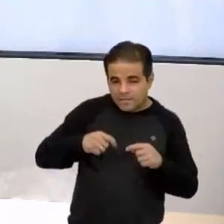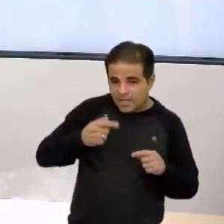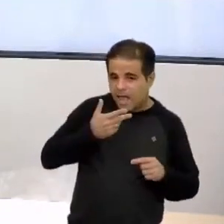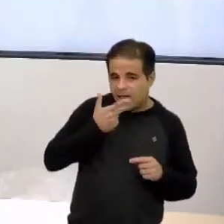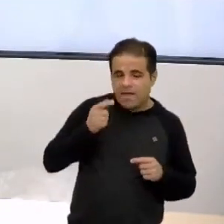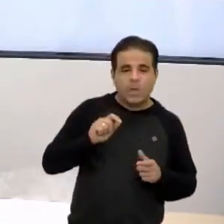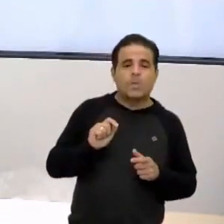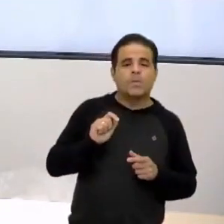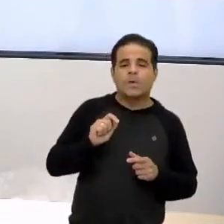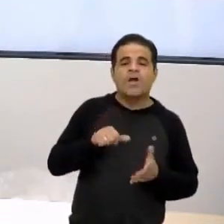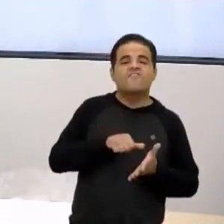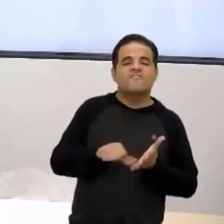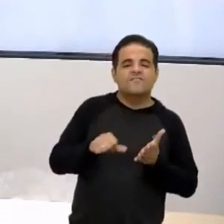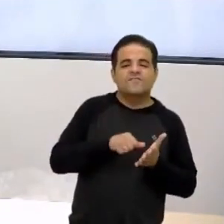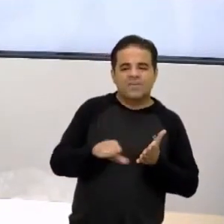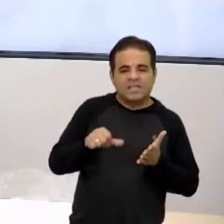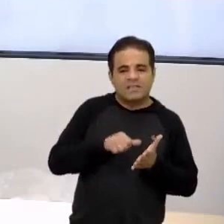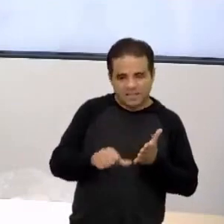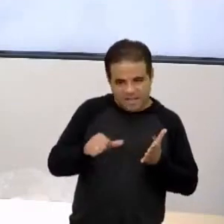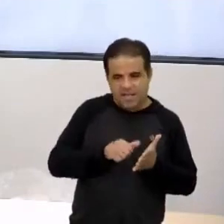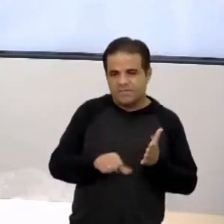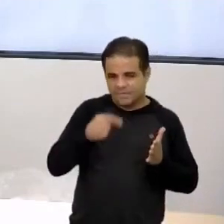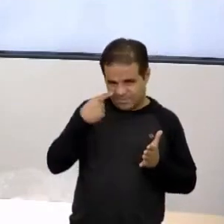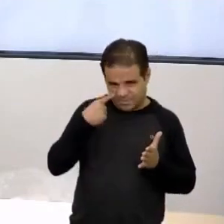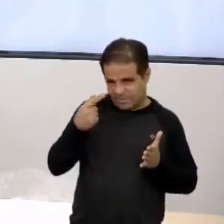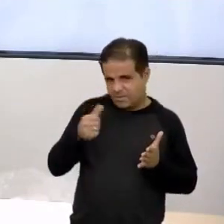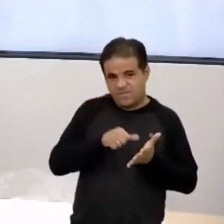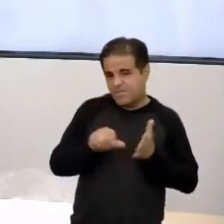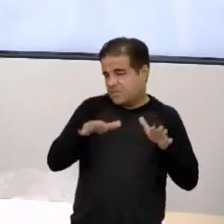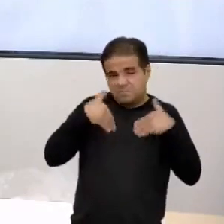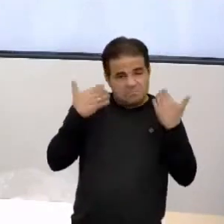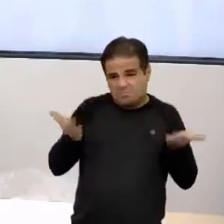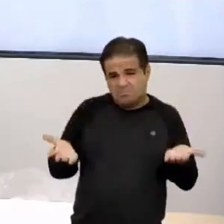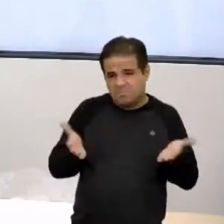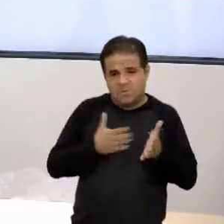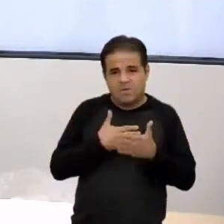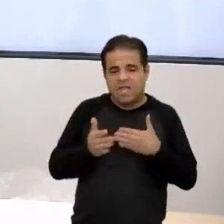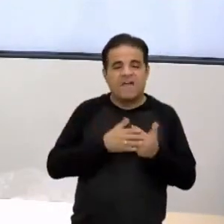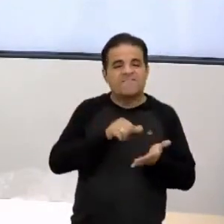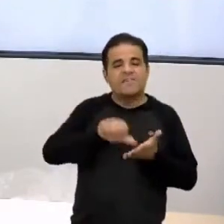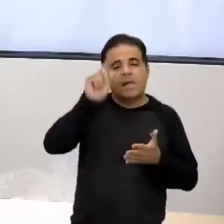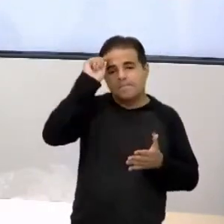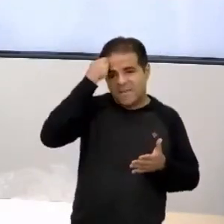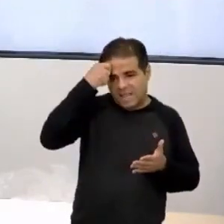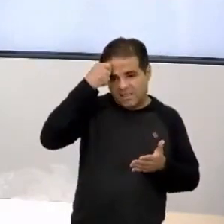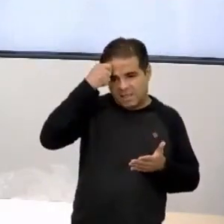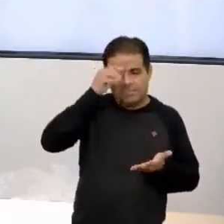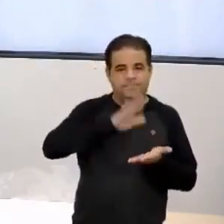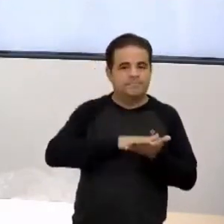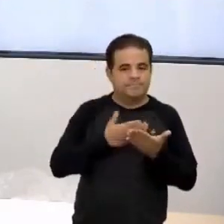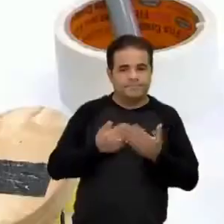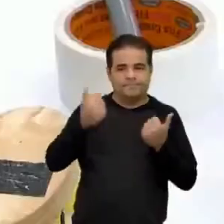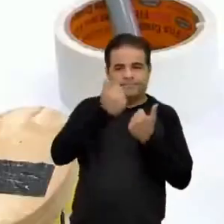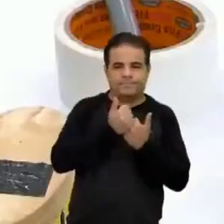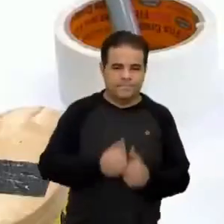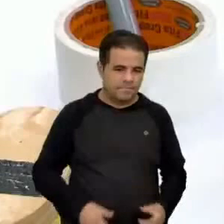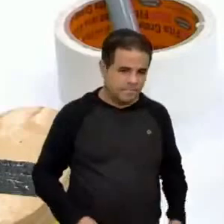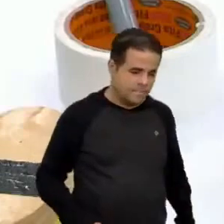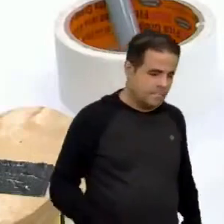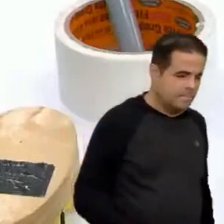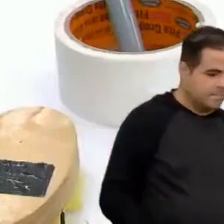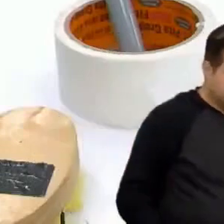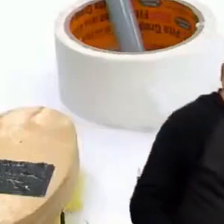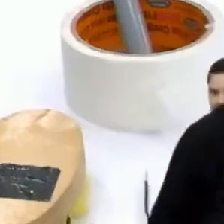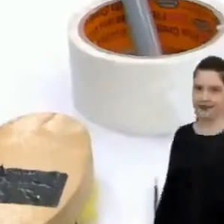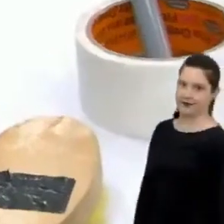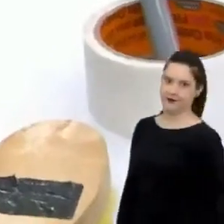é fita. Que fita que é? Não sei, é uma fita preta. Não serve pra nada, a gente só colocou pra tampar